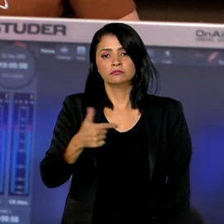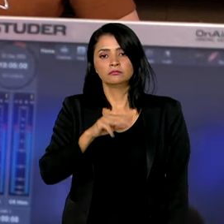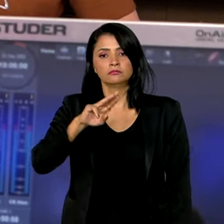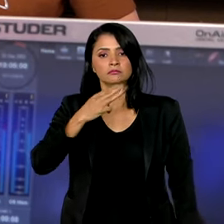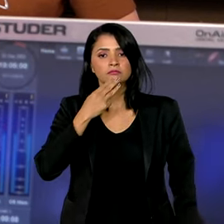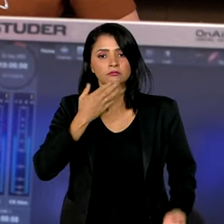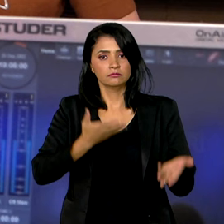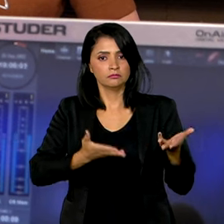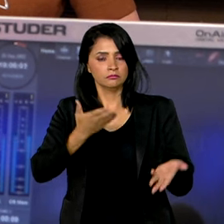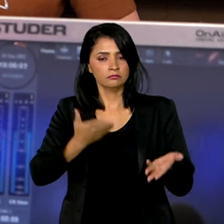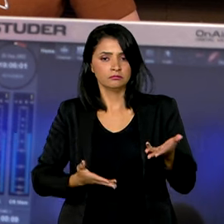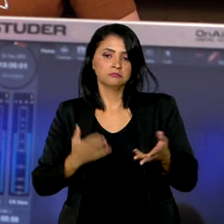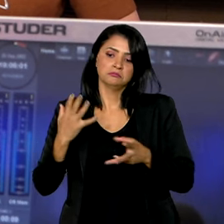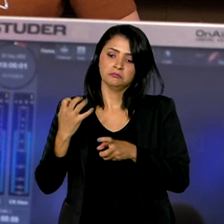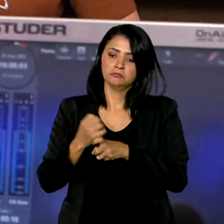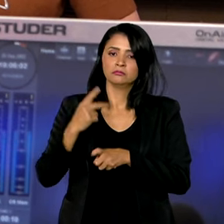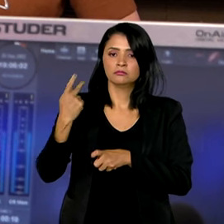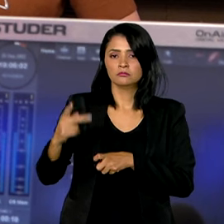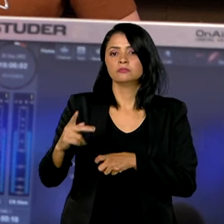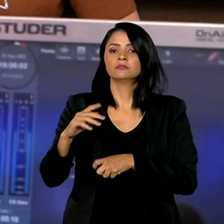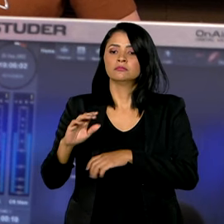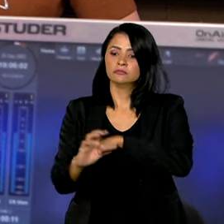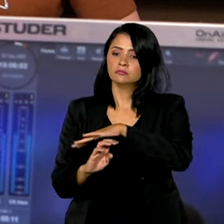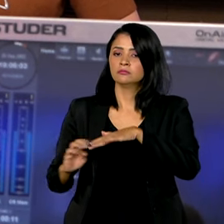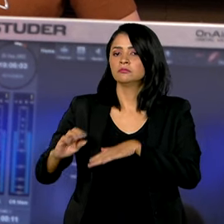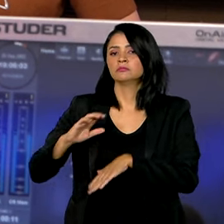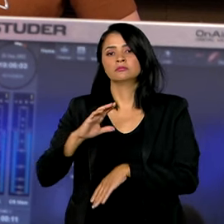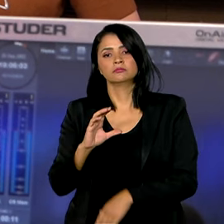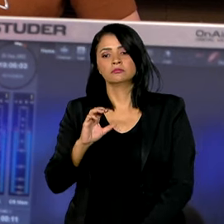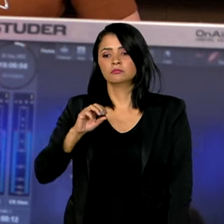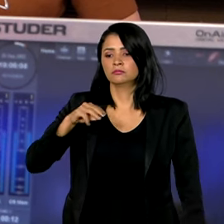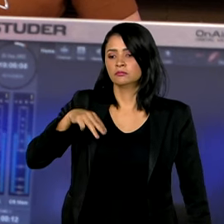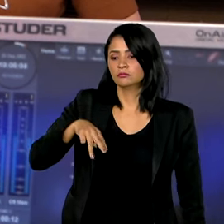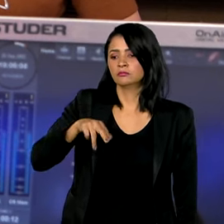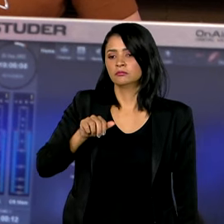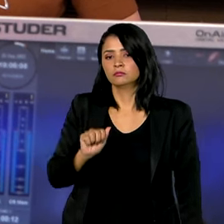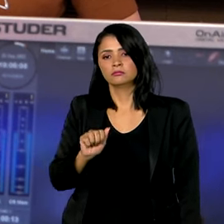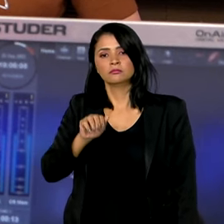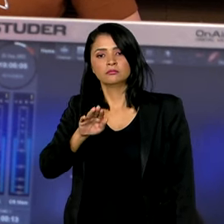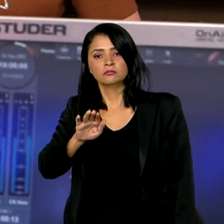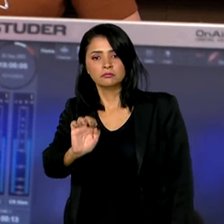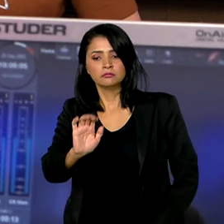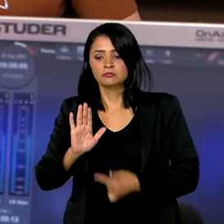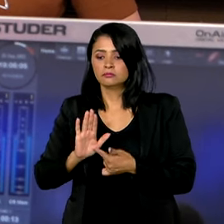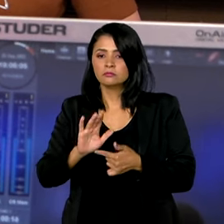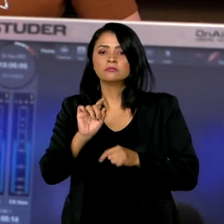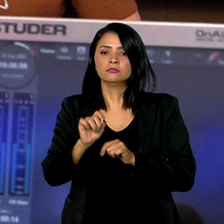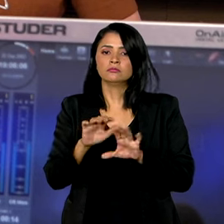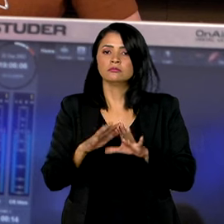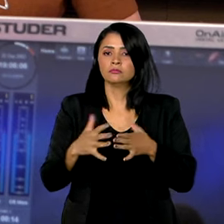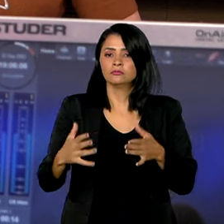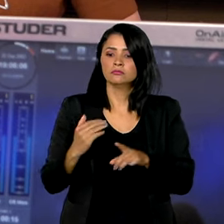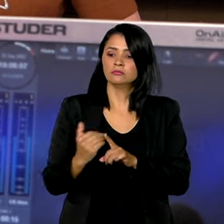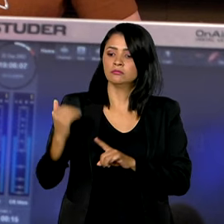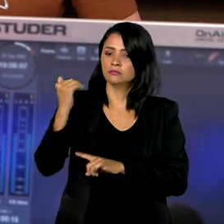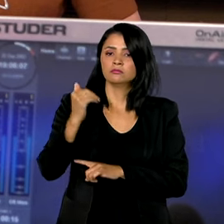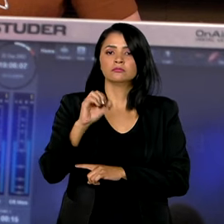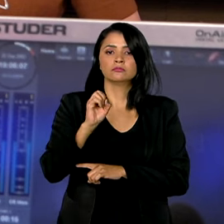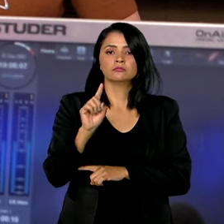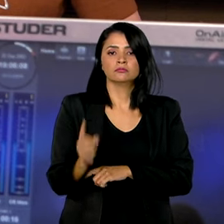toneladas a estimativa é da companhia Nacional de abastecimento Conab esse volume indica um aumento de